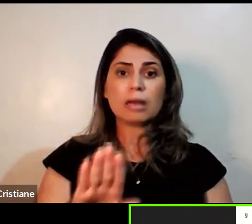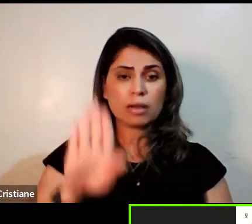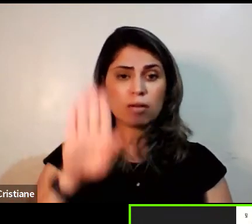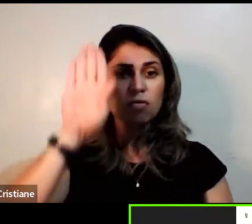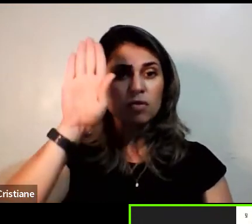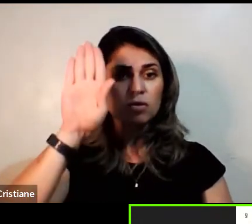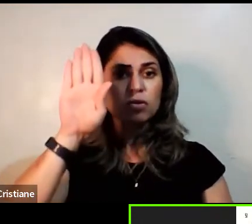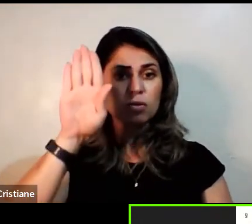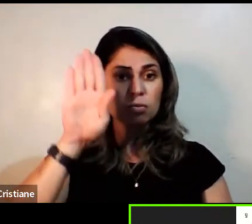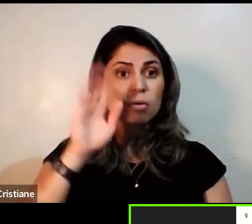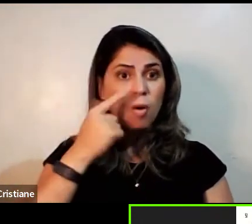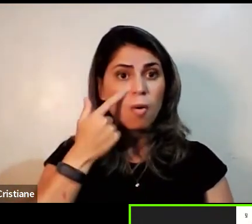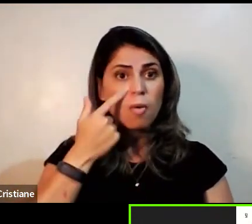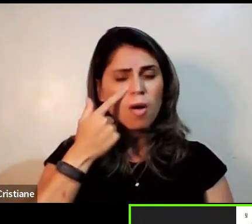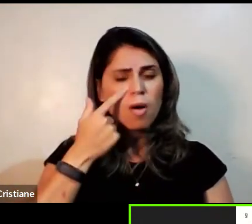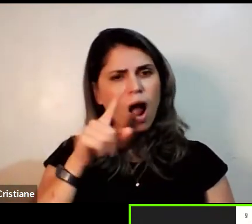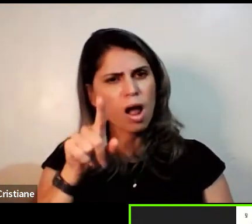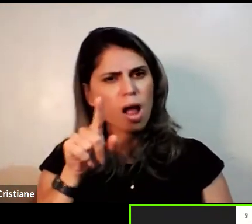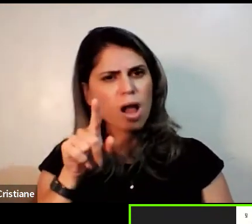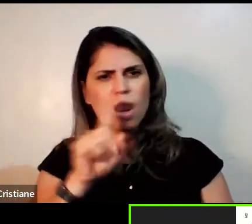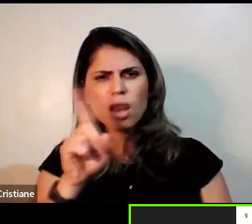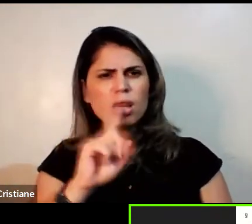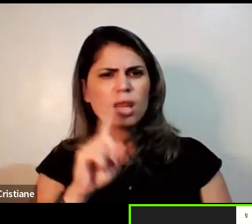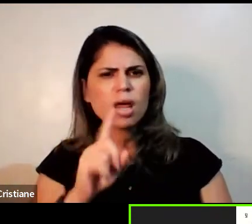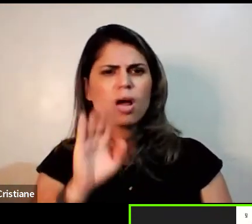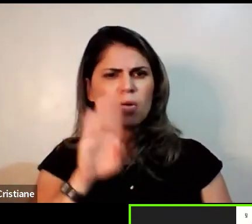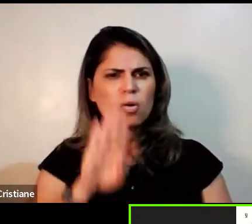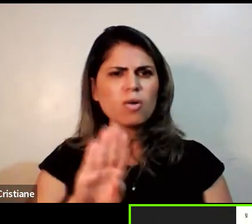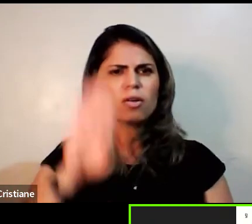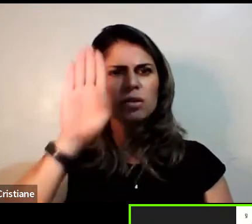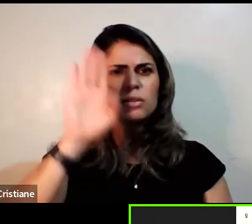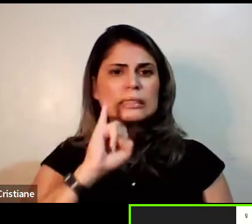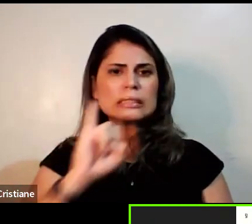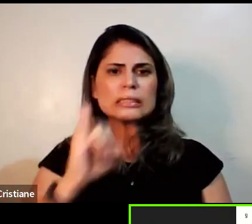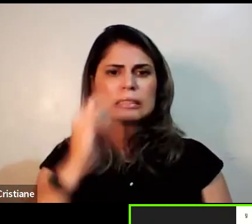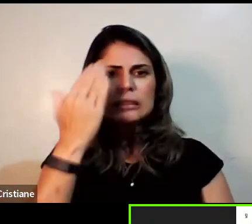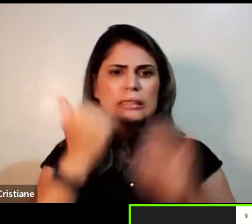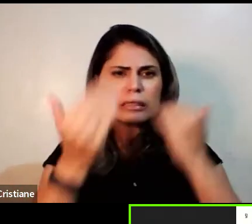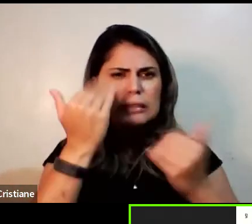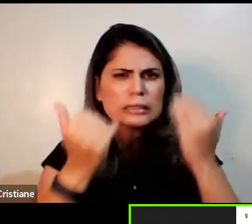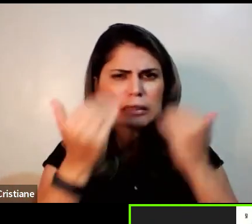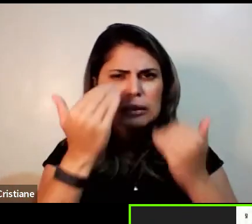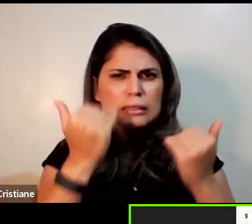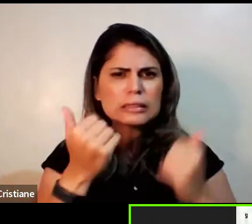Que nem todas as pessoas, né, que dão depoimentos são combinado.